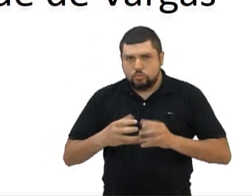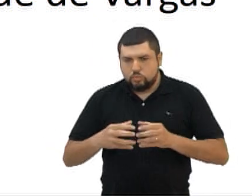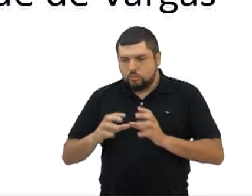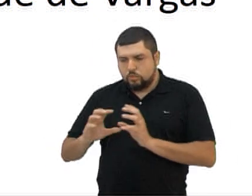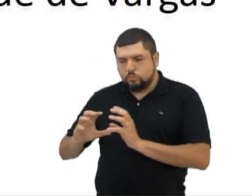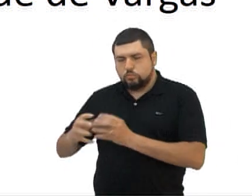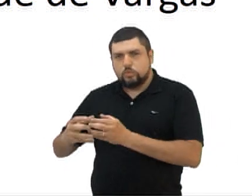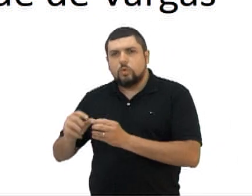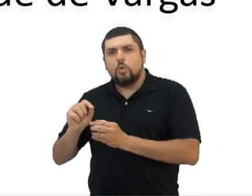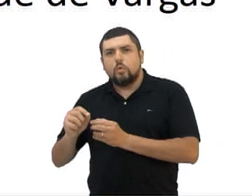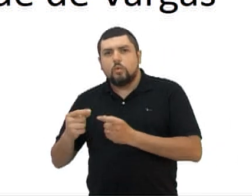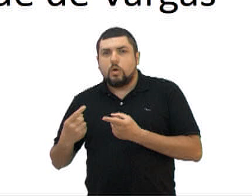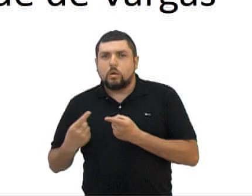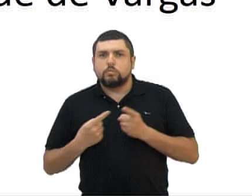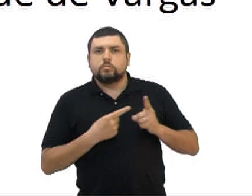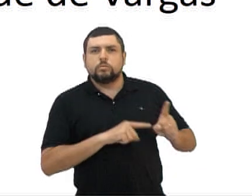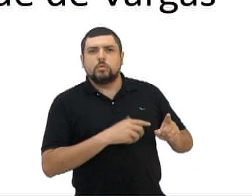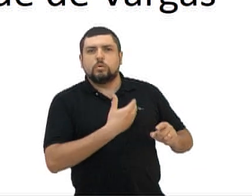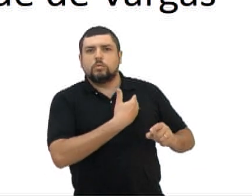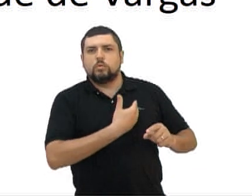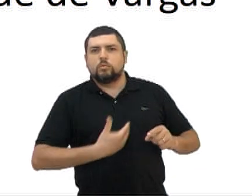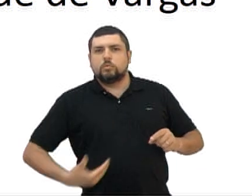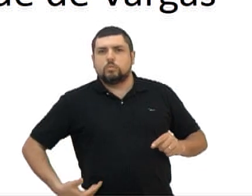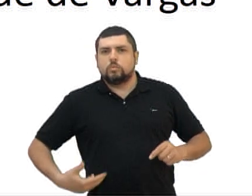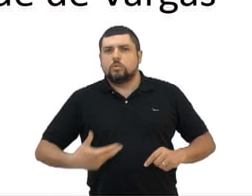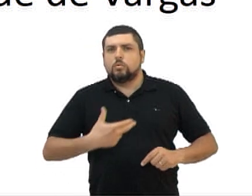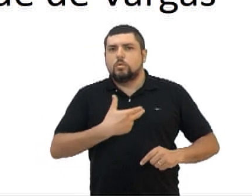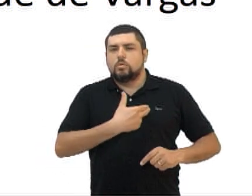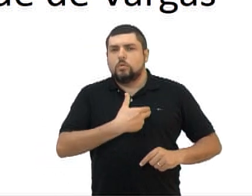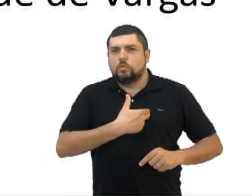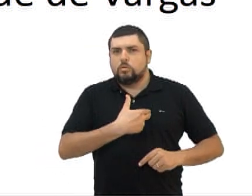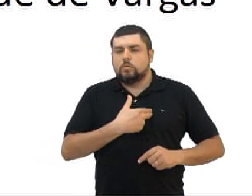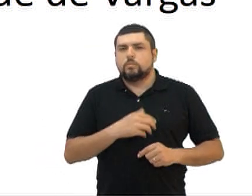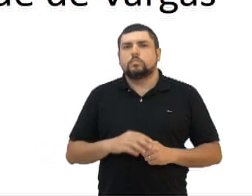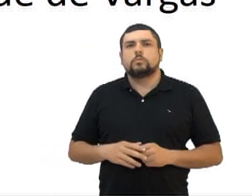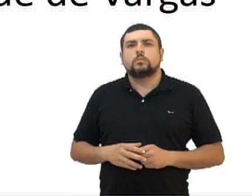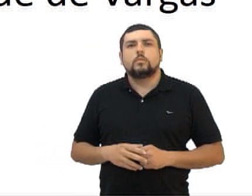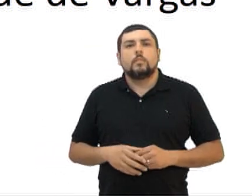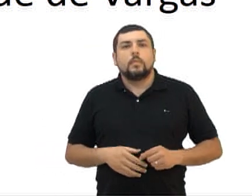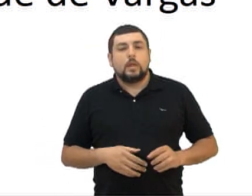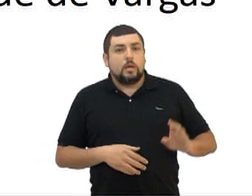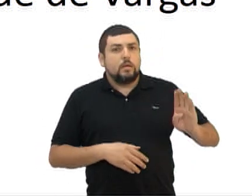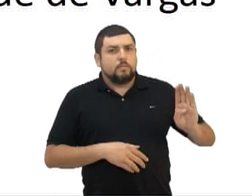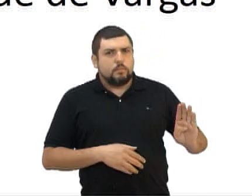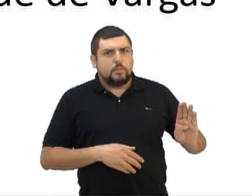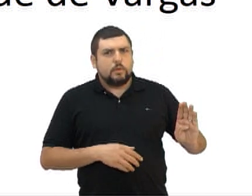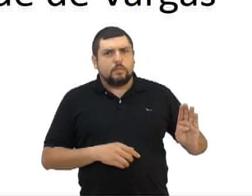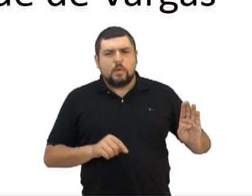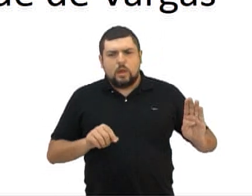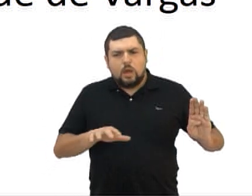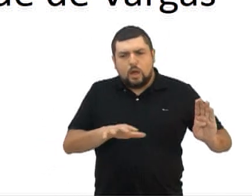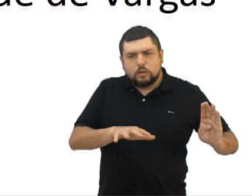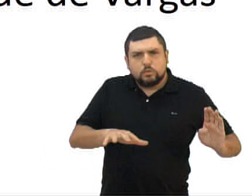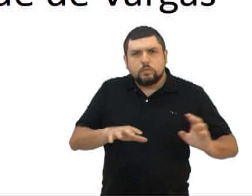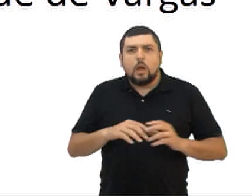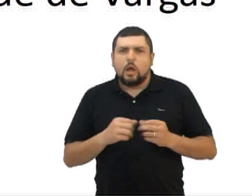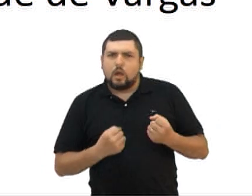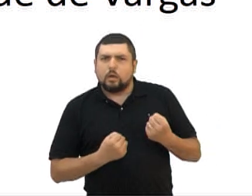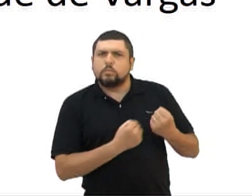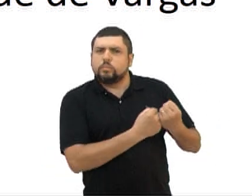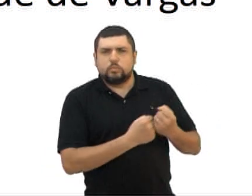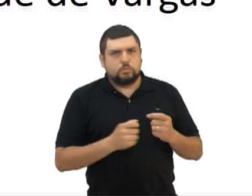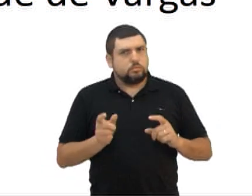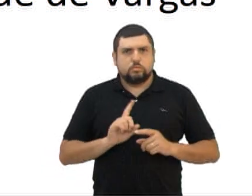organizações de oposição a Getúlio Vargas. Letra B, incorreta, porque elas não eram organizações de apoio a